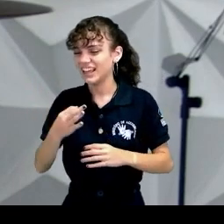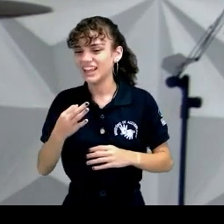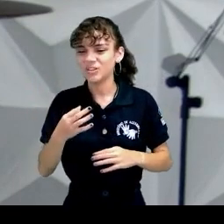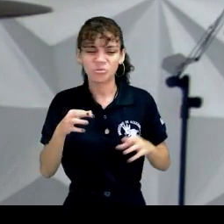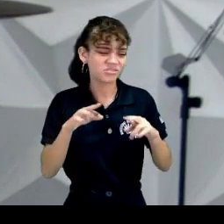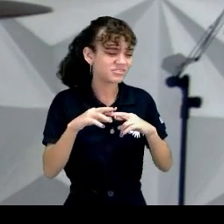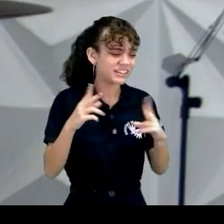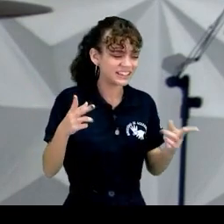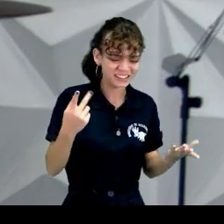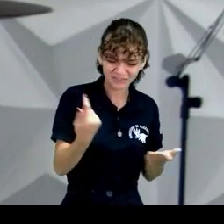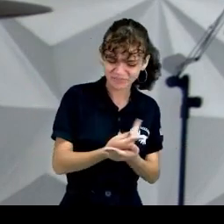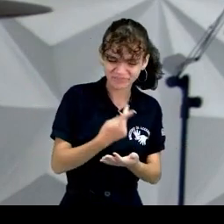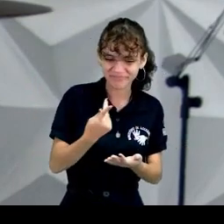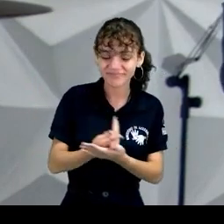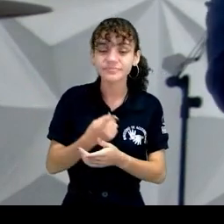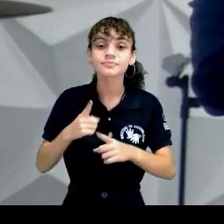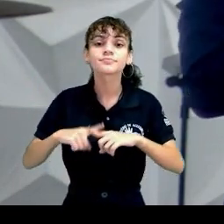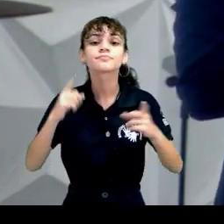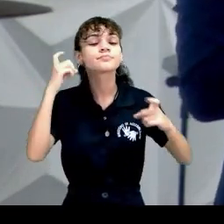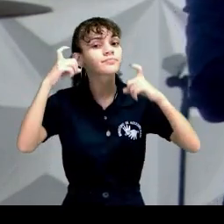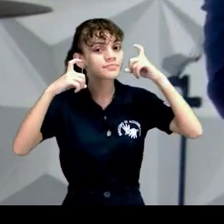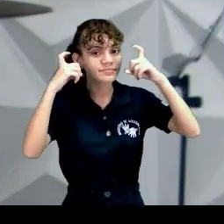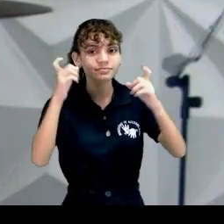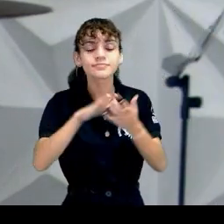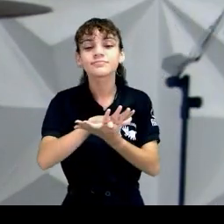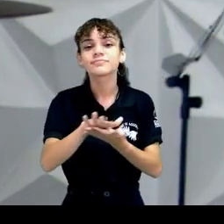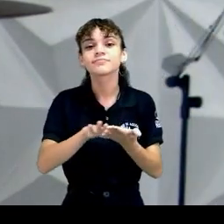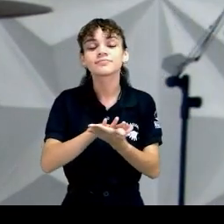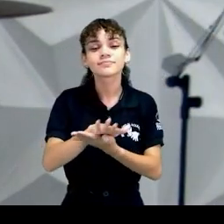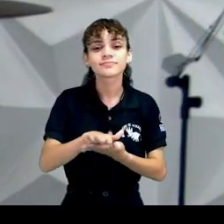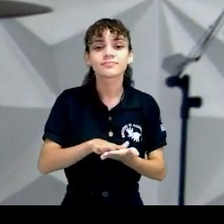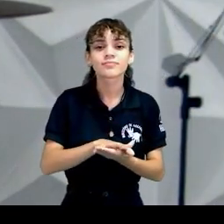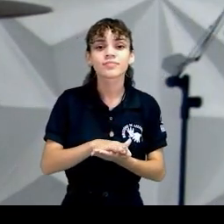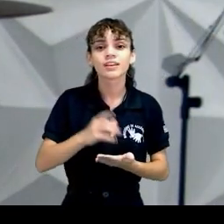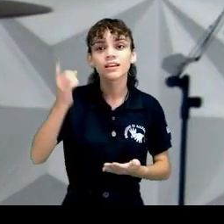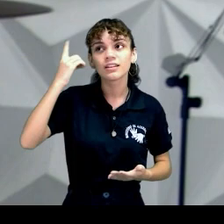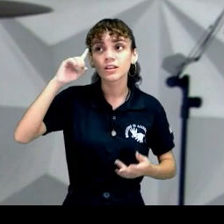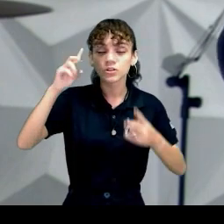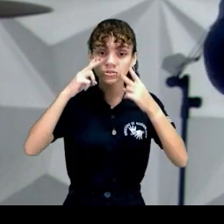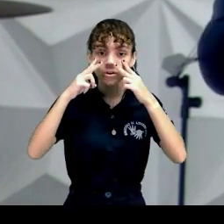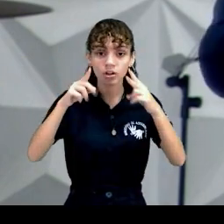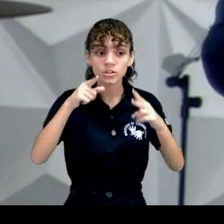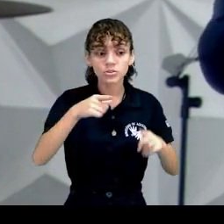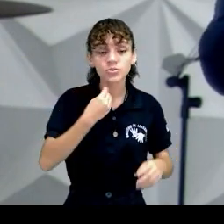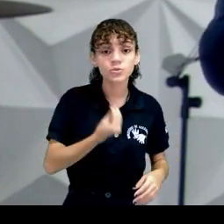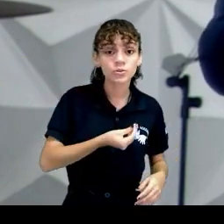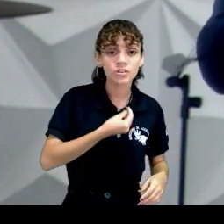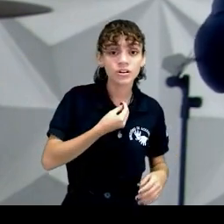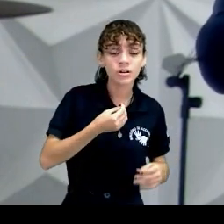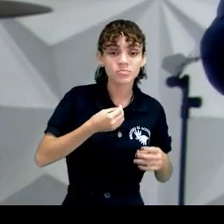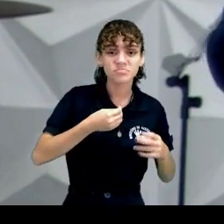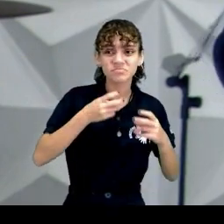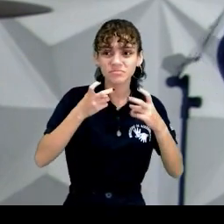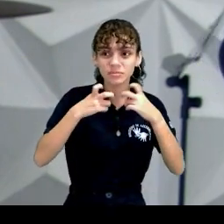por isso, né? Deus olha, inclusive por isso que eu vim cantar hoje aqui com a minha esposa, porque eu sei que Ele não olha a nossa voz, Ele